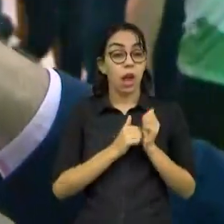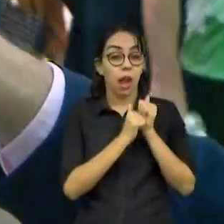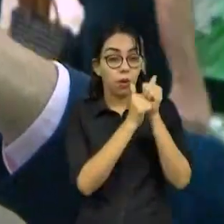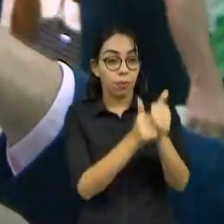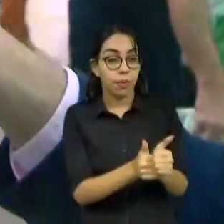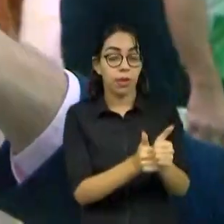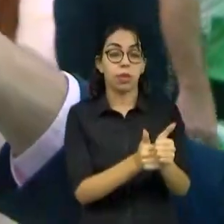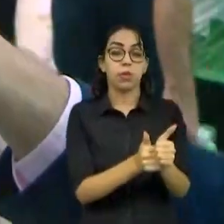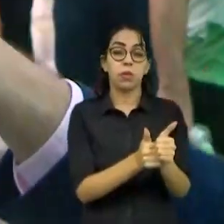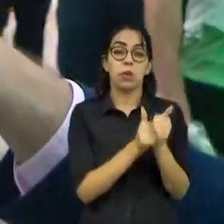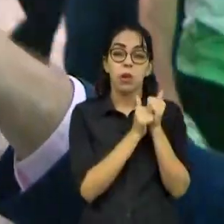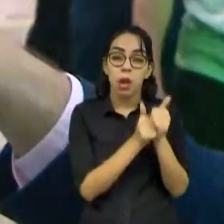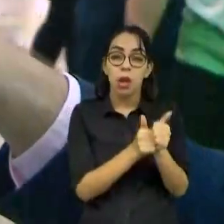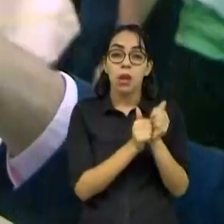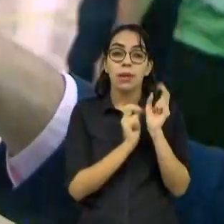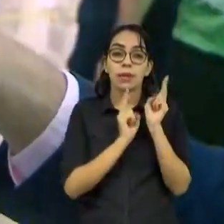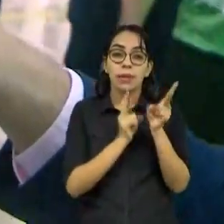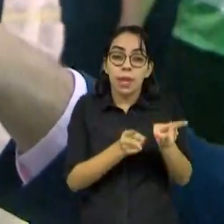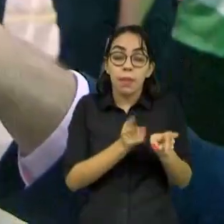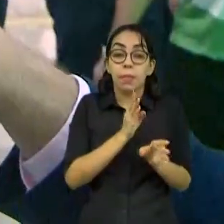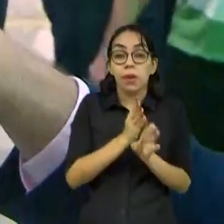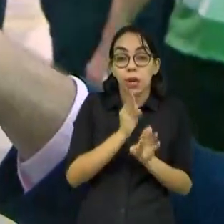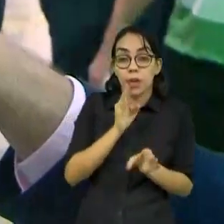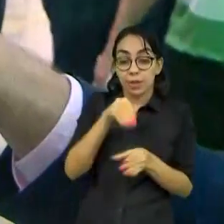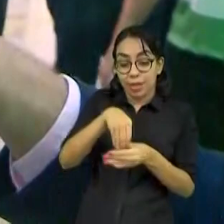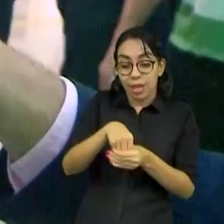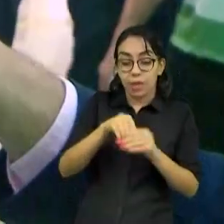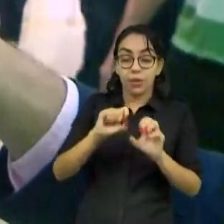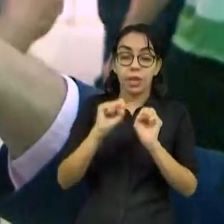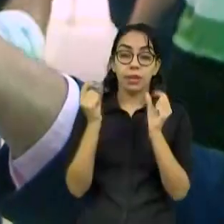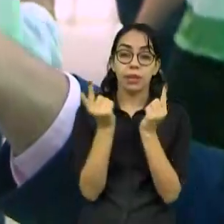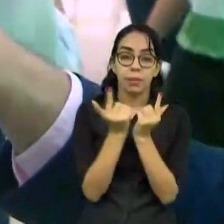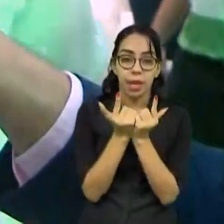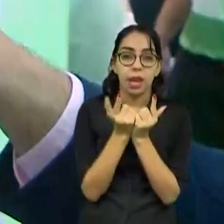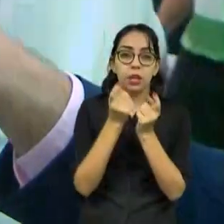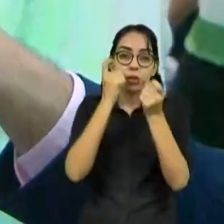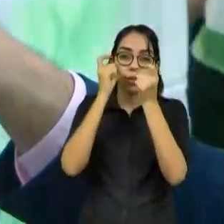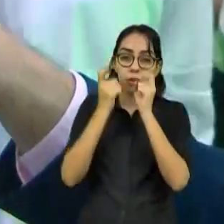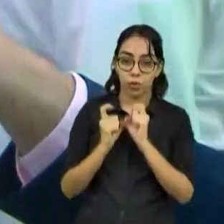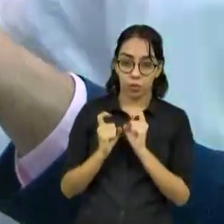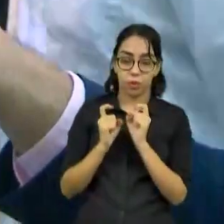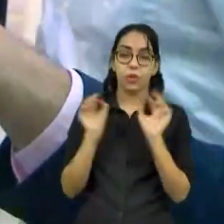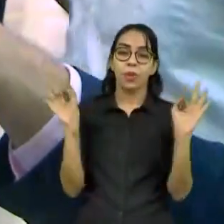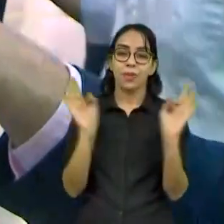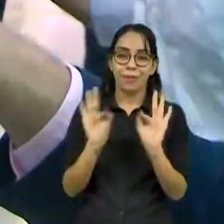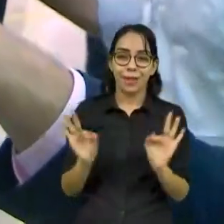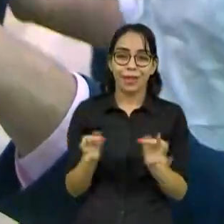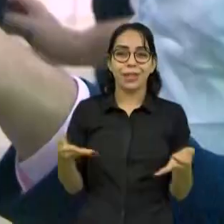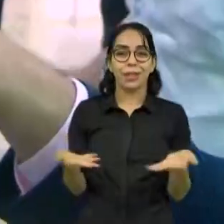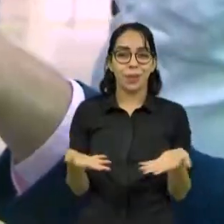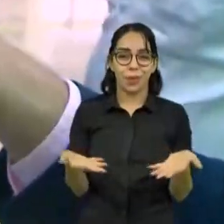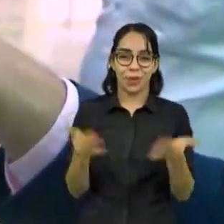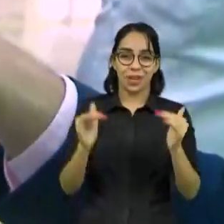elas passam, elas tramitam na Assembleia Legislativa, eu fico feliz. Nosso estado hoje está num patamar bem diferente do que